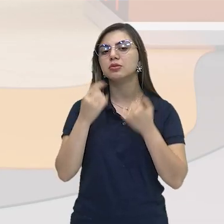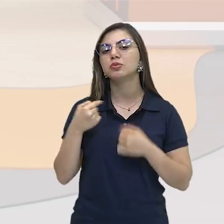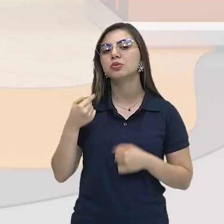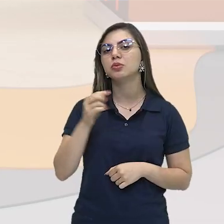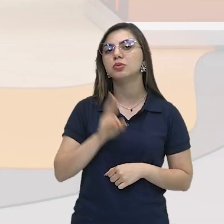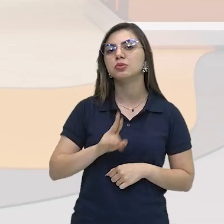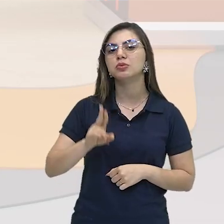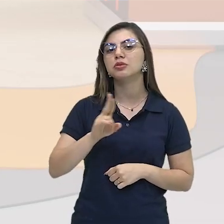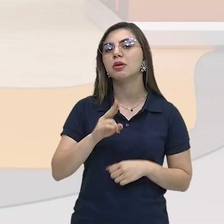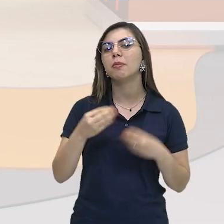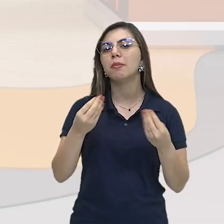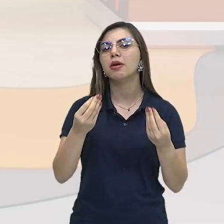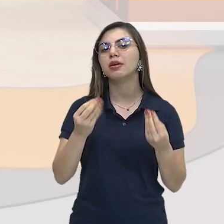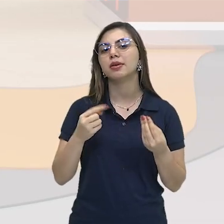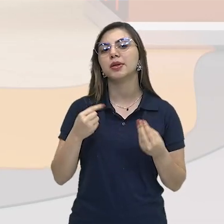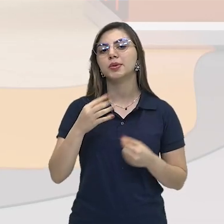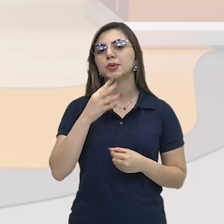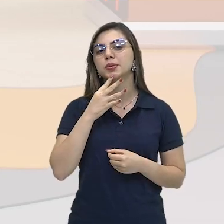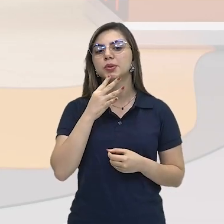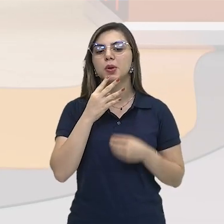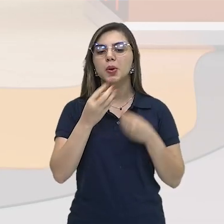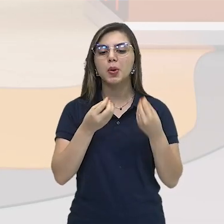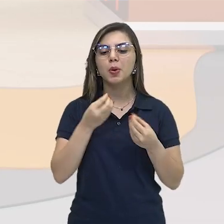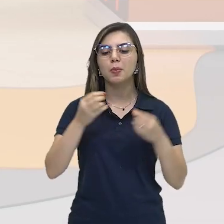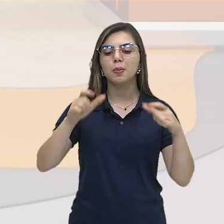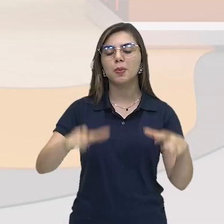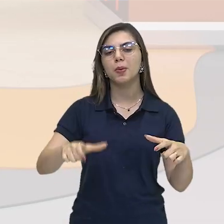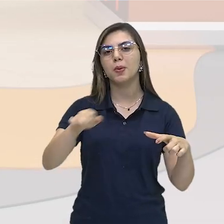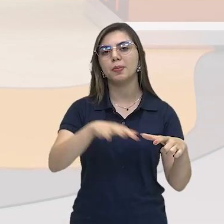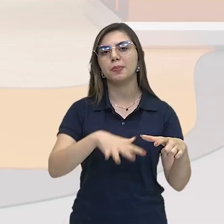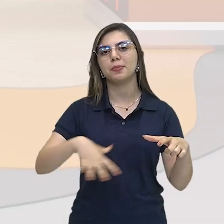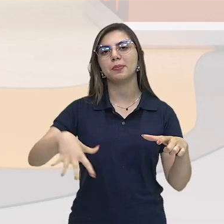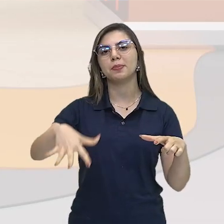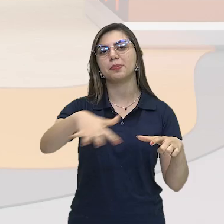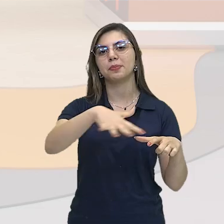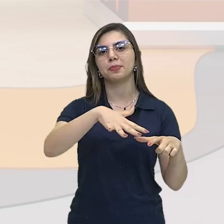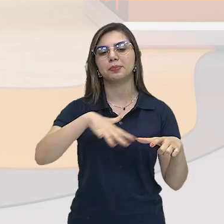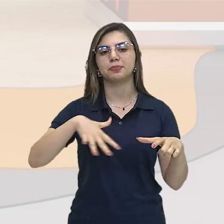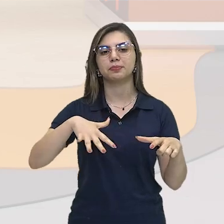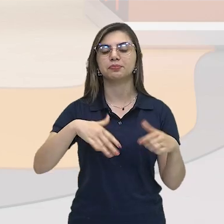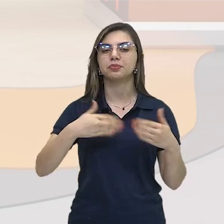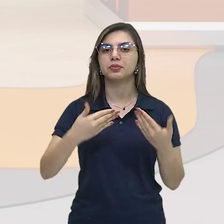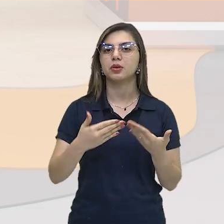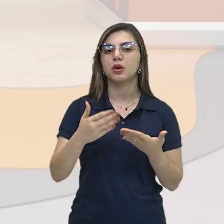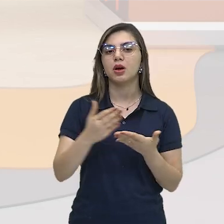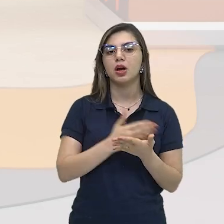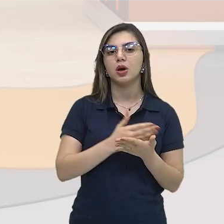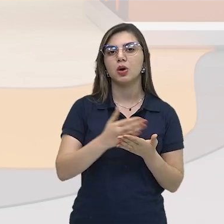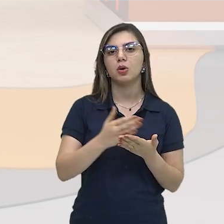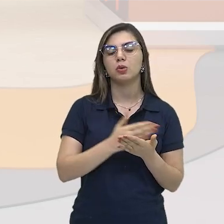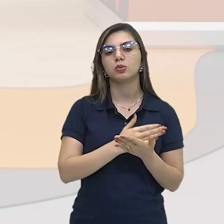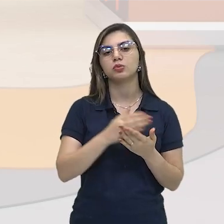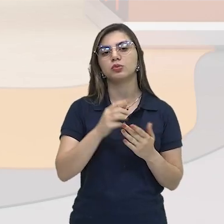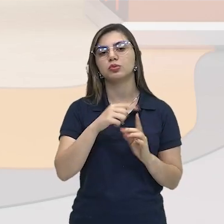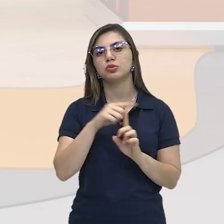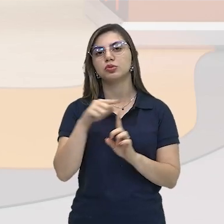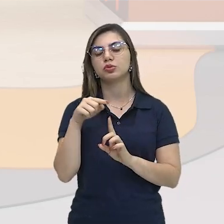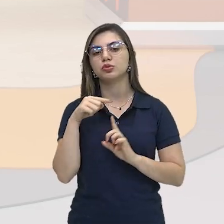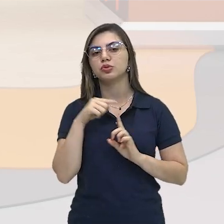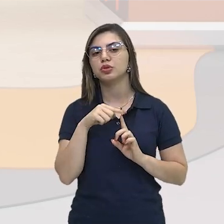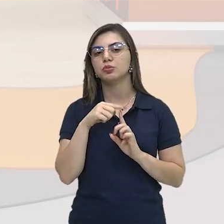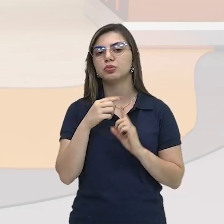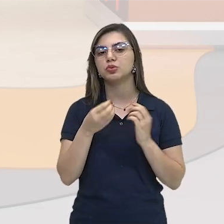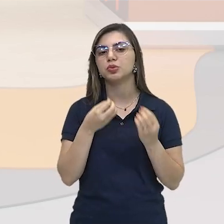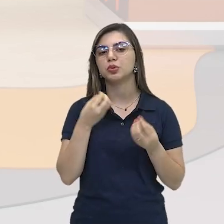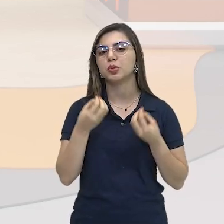né, o formato que o nosso espaço geográfico possui. Alguns deles não vão só utilizar